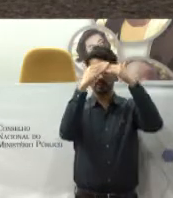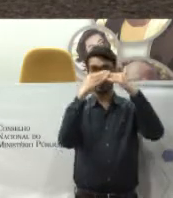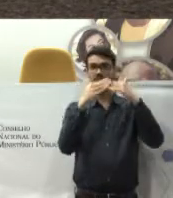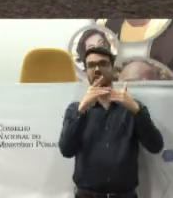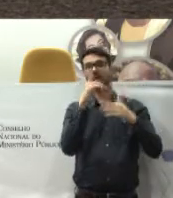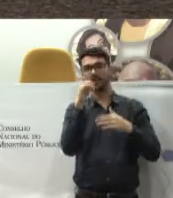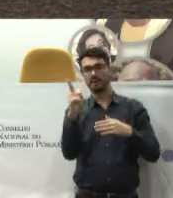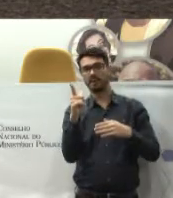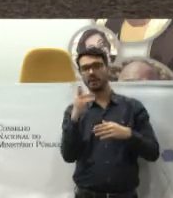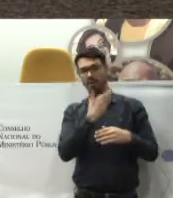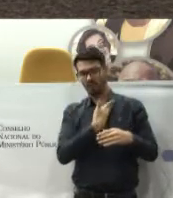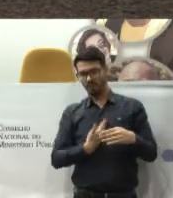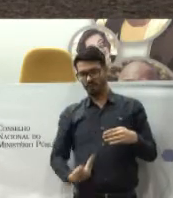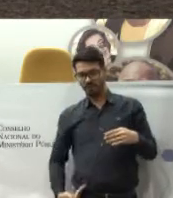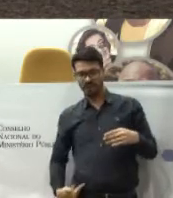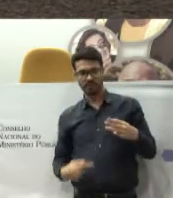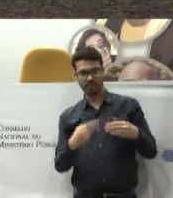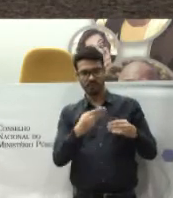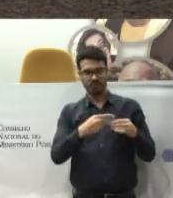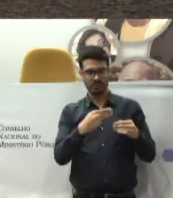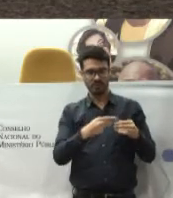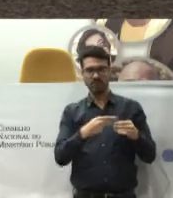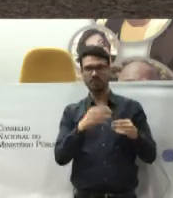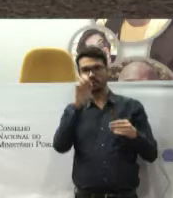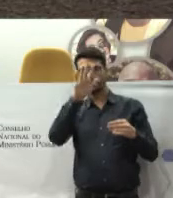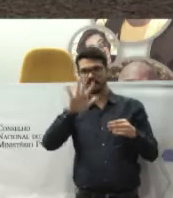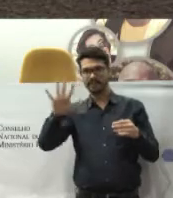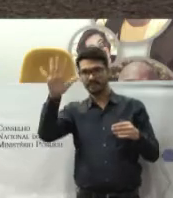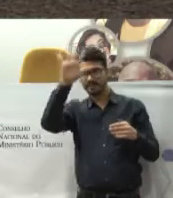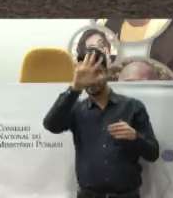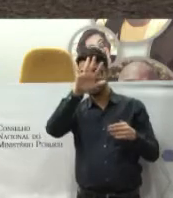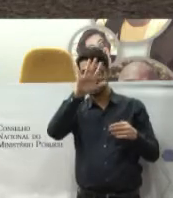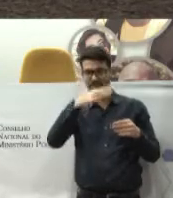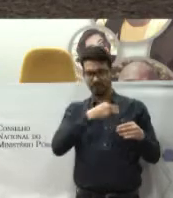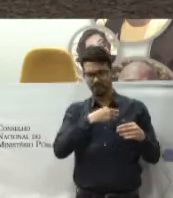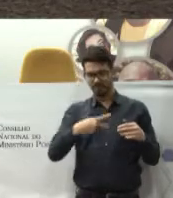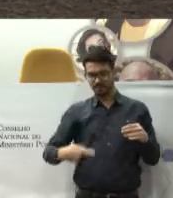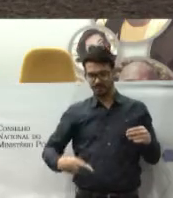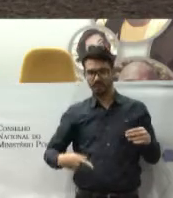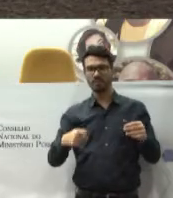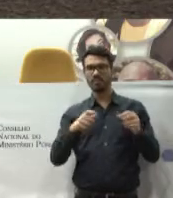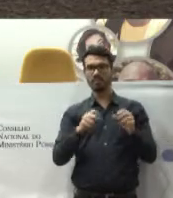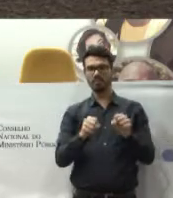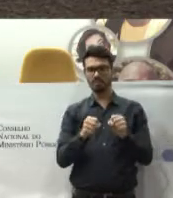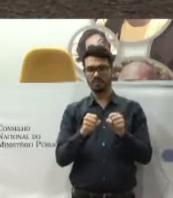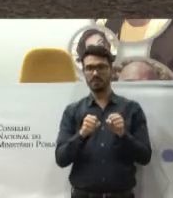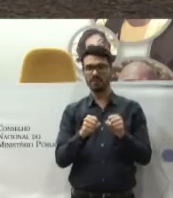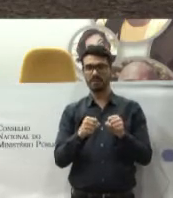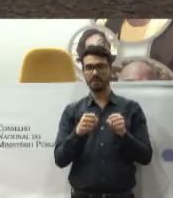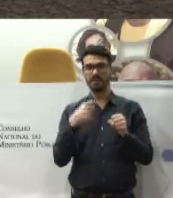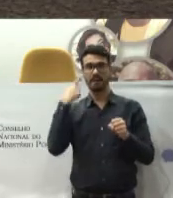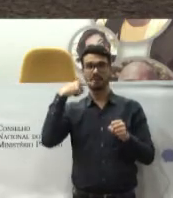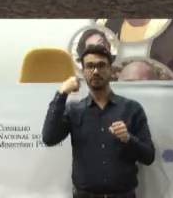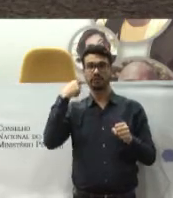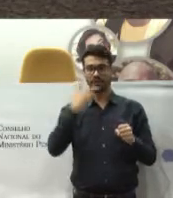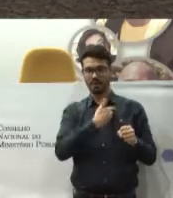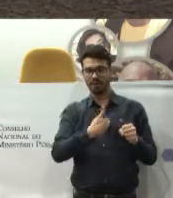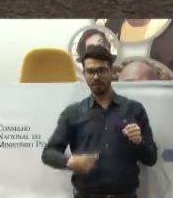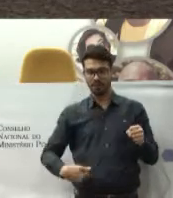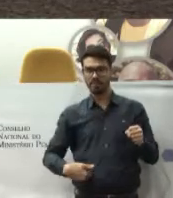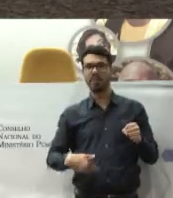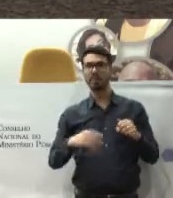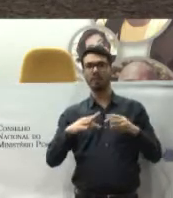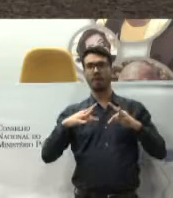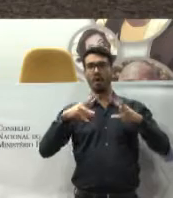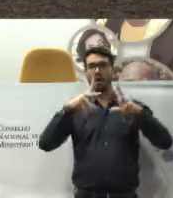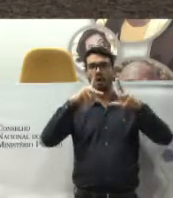Estado disposto a participar, o município disposto a participar, o Ministério Público, a Defensoria, o Judiciário, recursos financeiros,